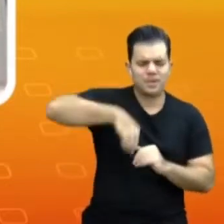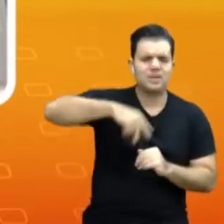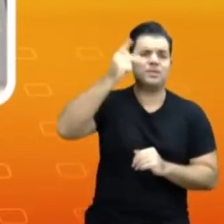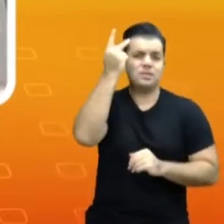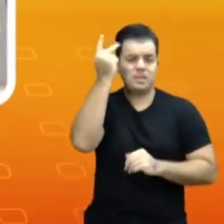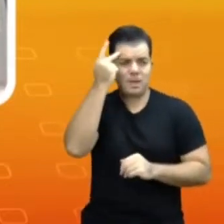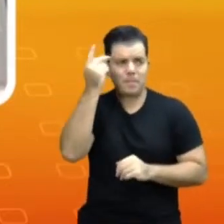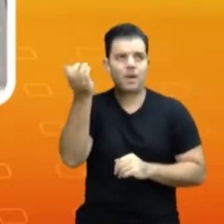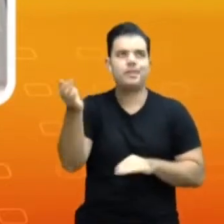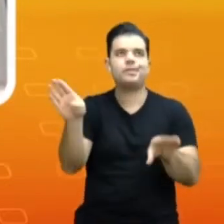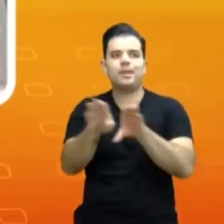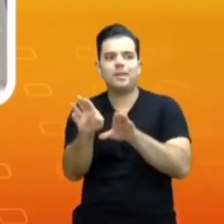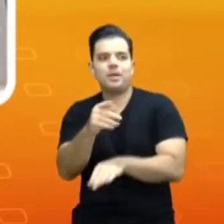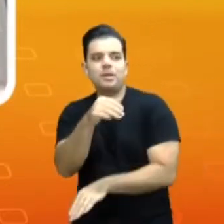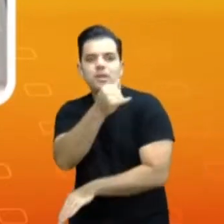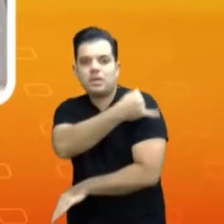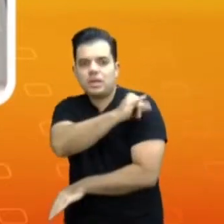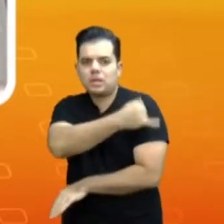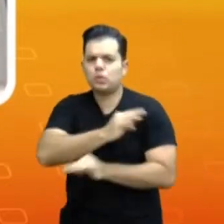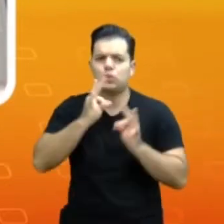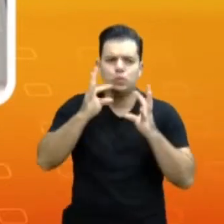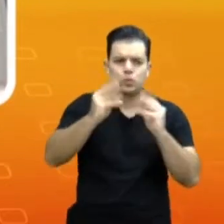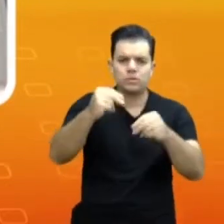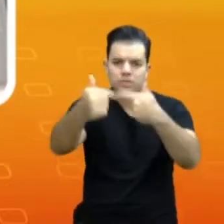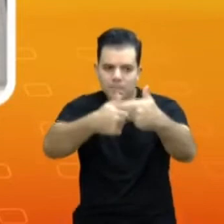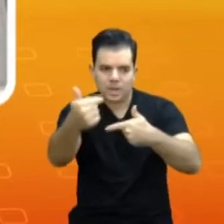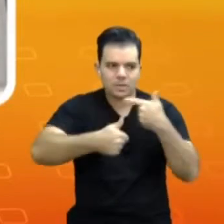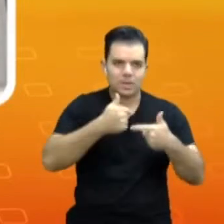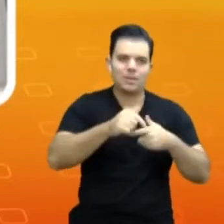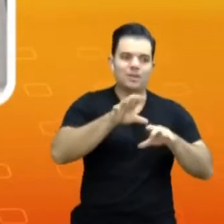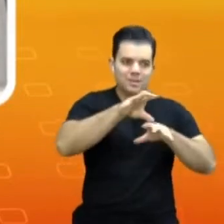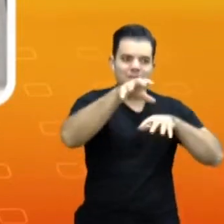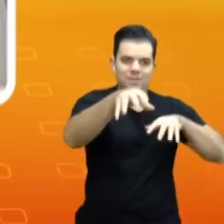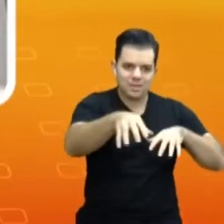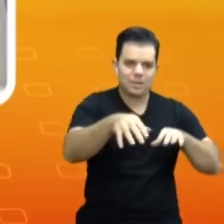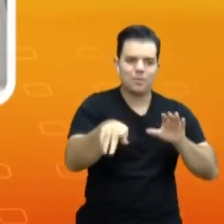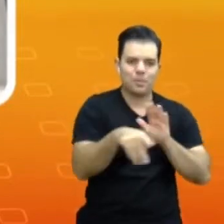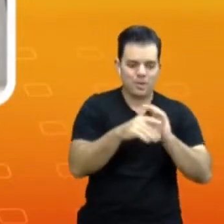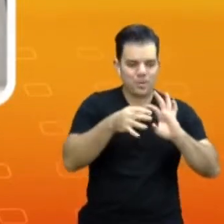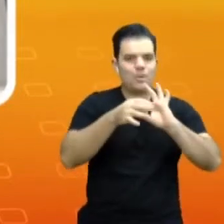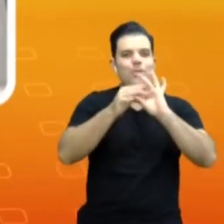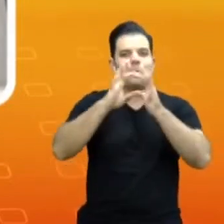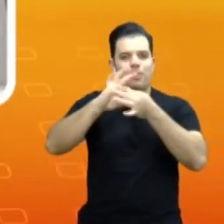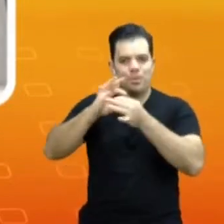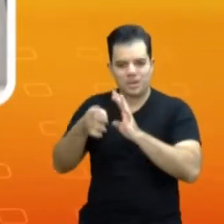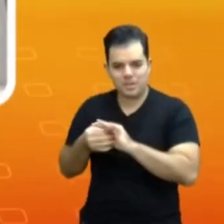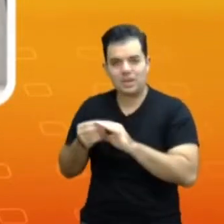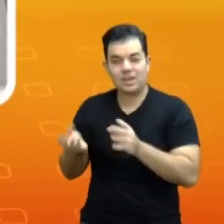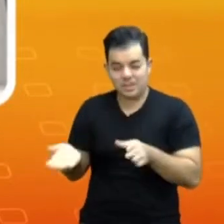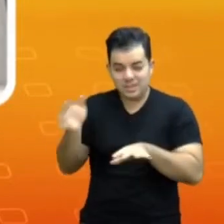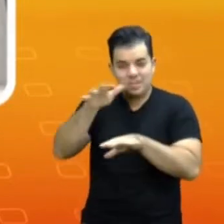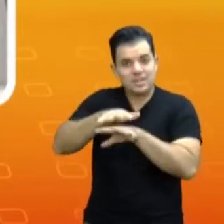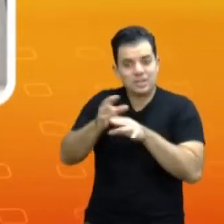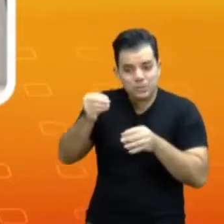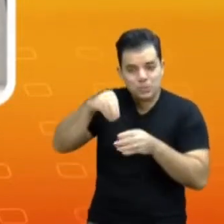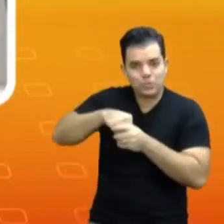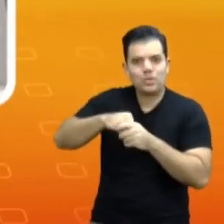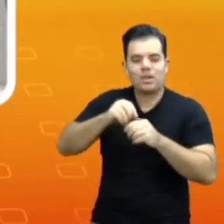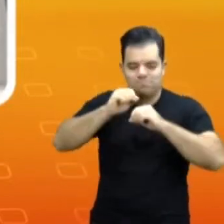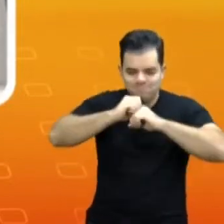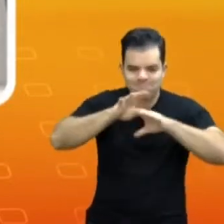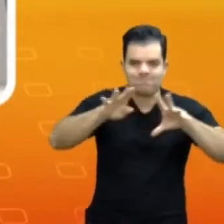a redação do Rio de Janeiro, todo mundo incorporando e trabalhando no processo olímpico, e colocando isso encapsulado na nossa central de